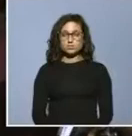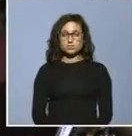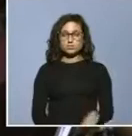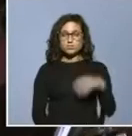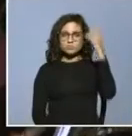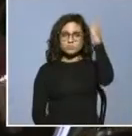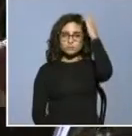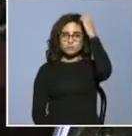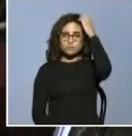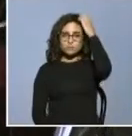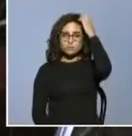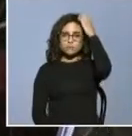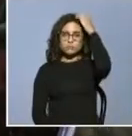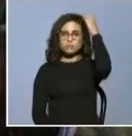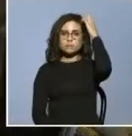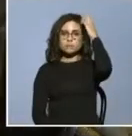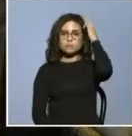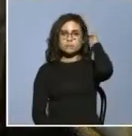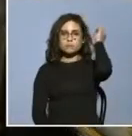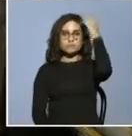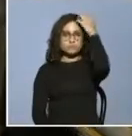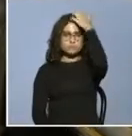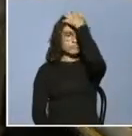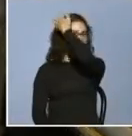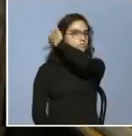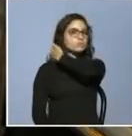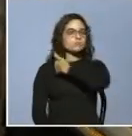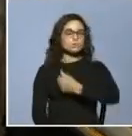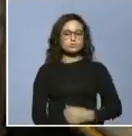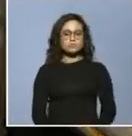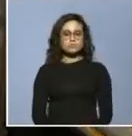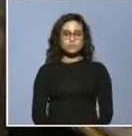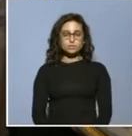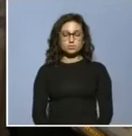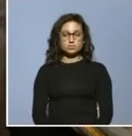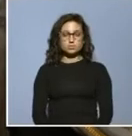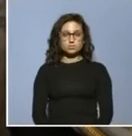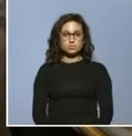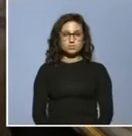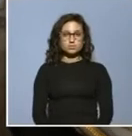Thank you.